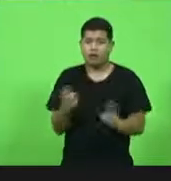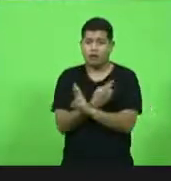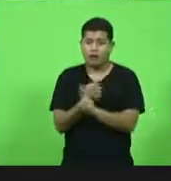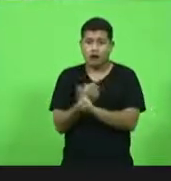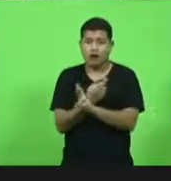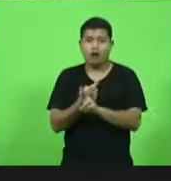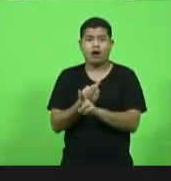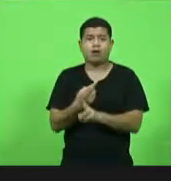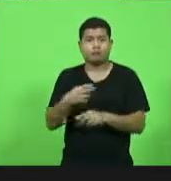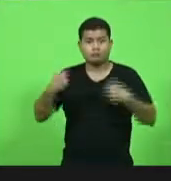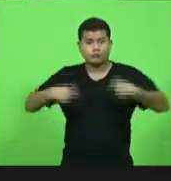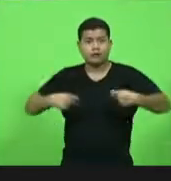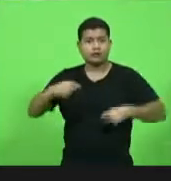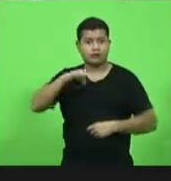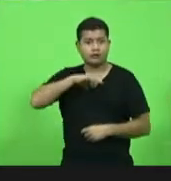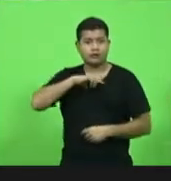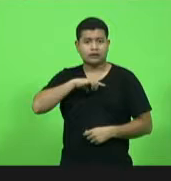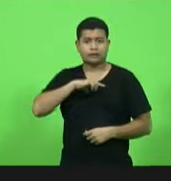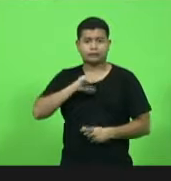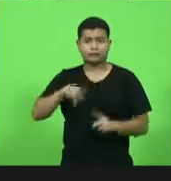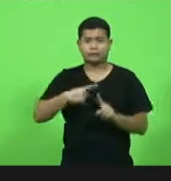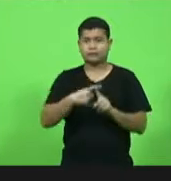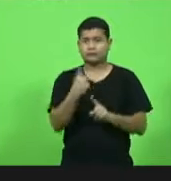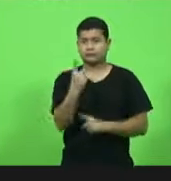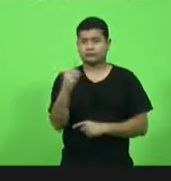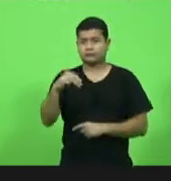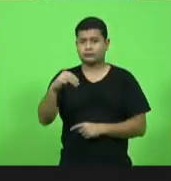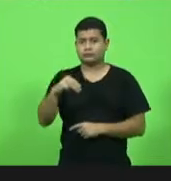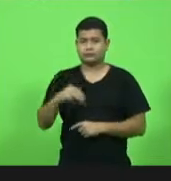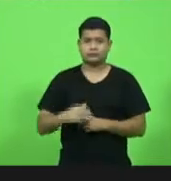Mais um minuto, deputado, mais um minuto.